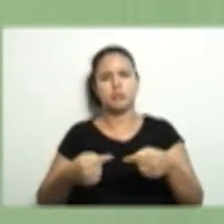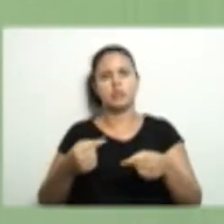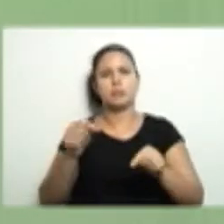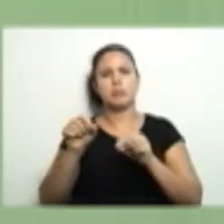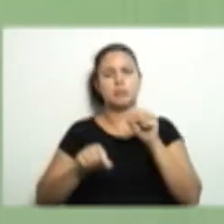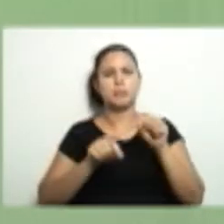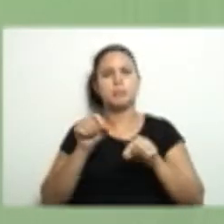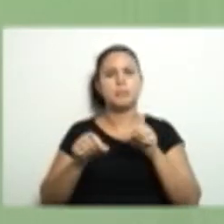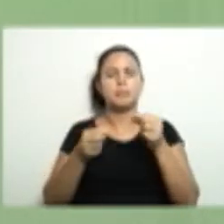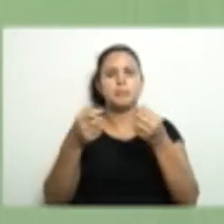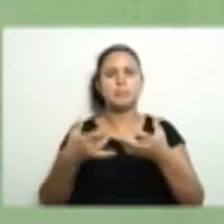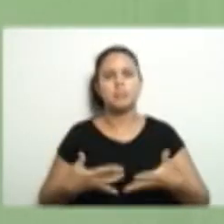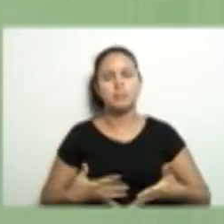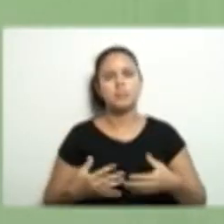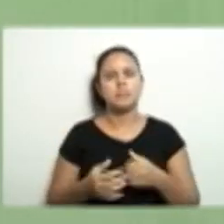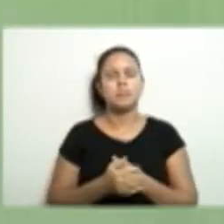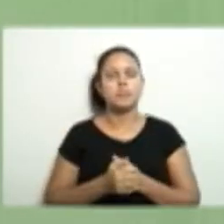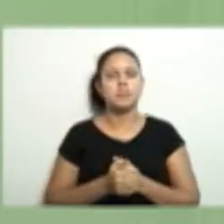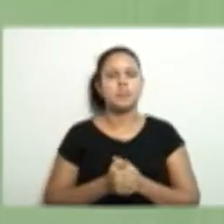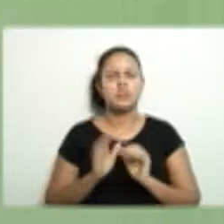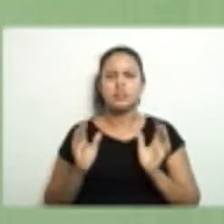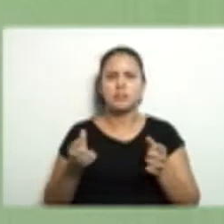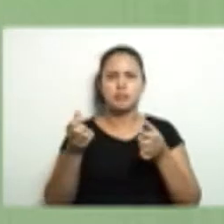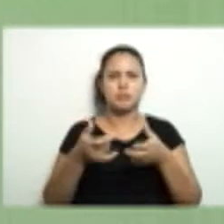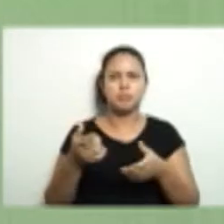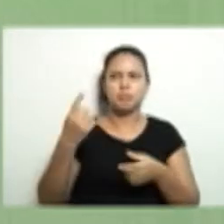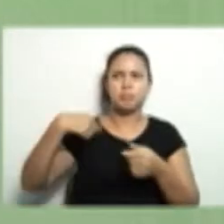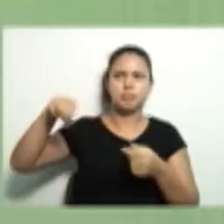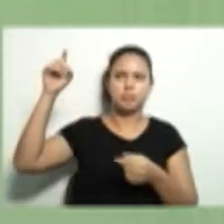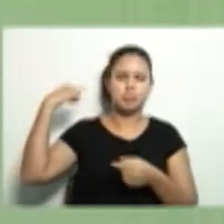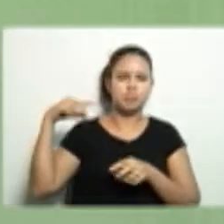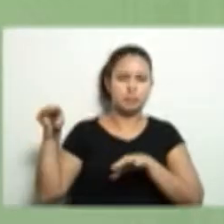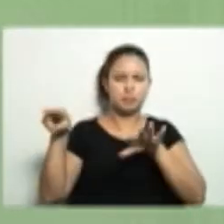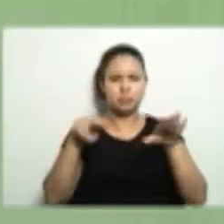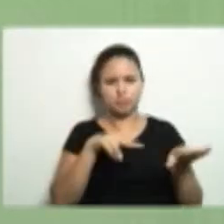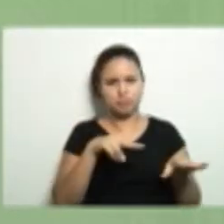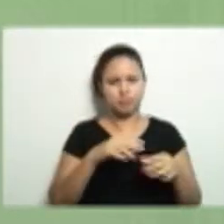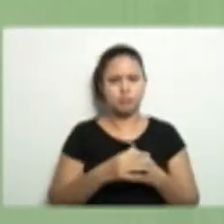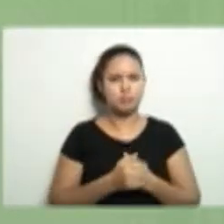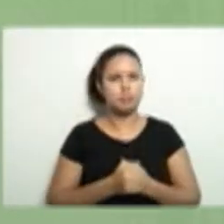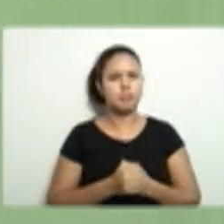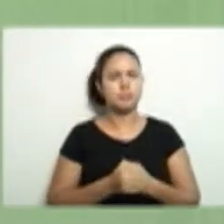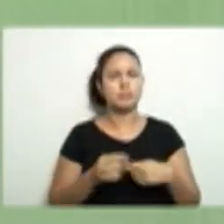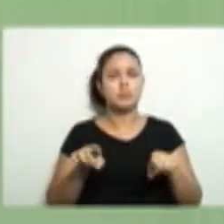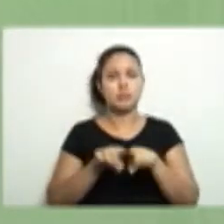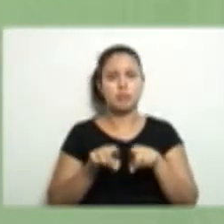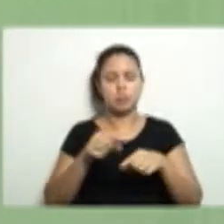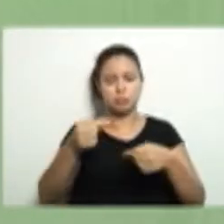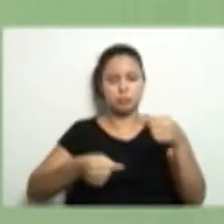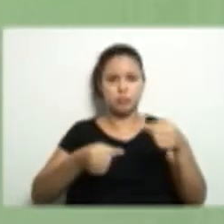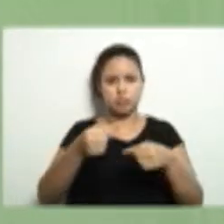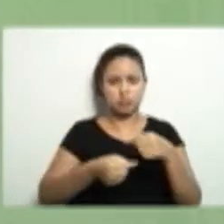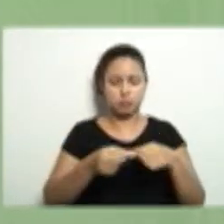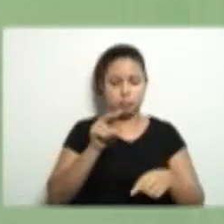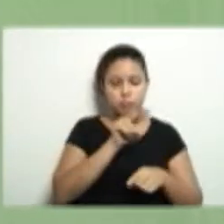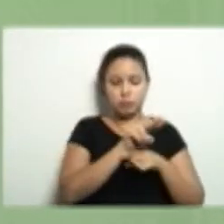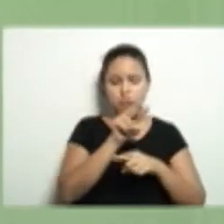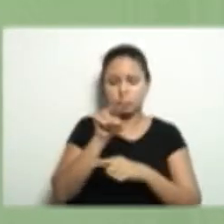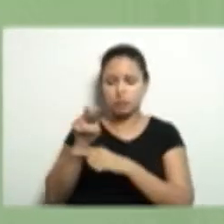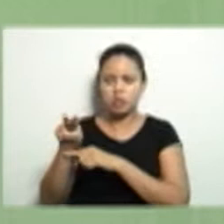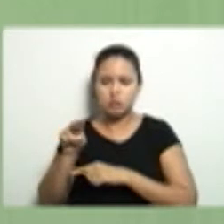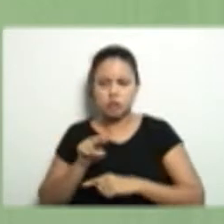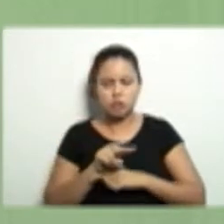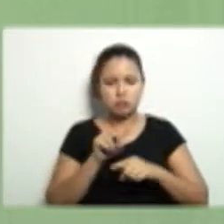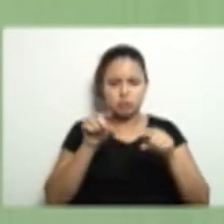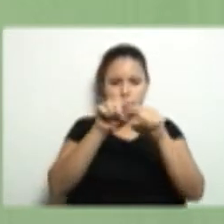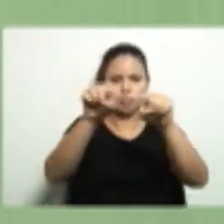passada, né, quando a gente falou de ocupação territorial em Rondônia. E, por outro lado, existe a política que vai proteger a terra dessa ocupação,